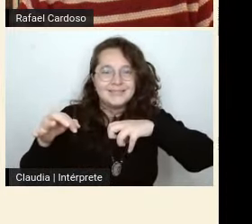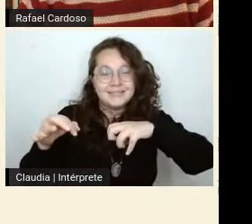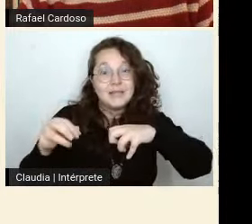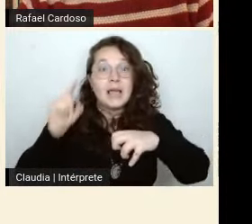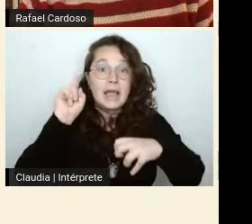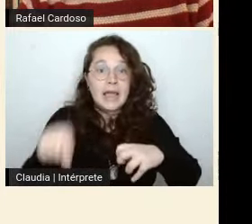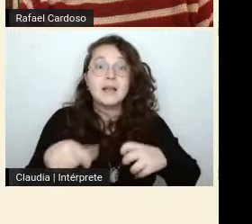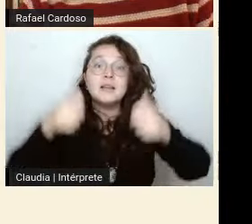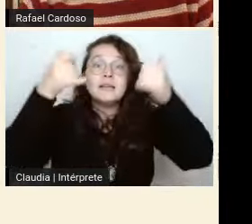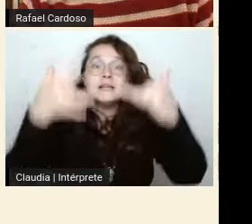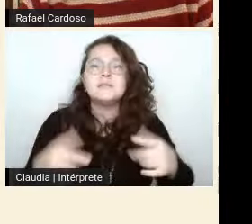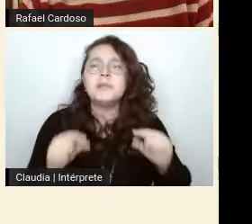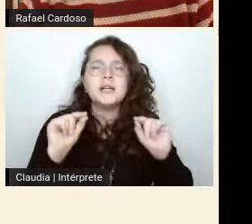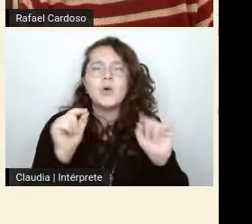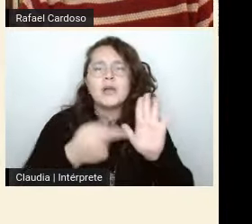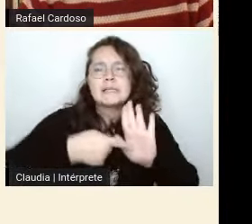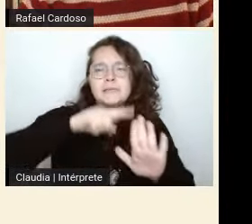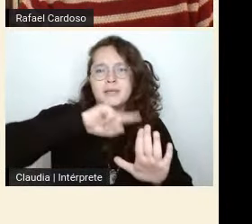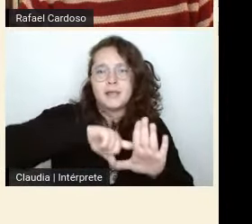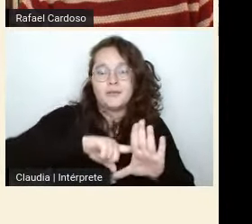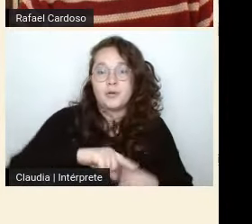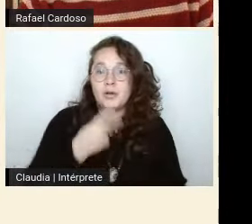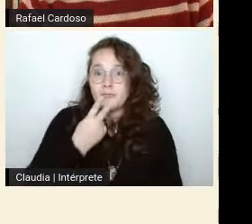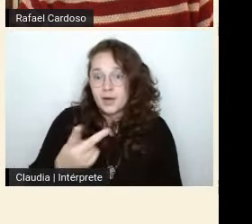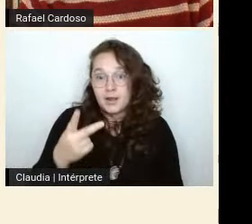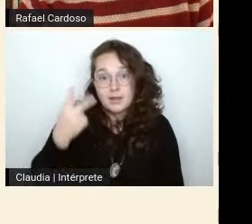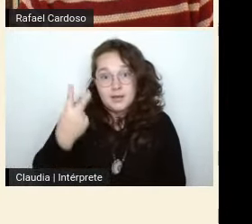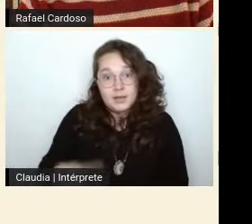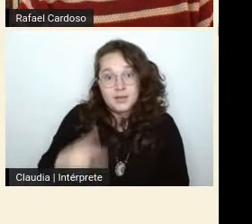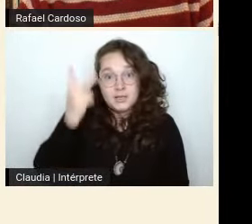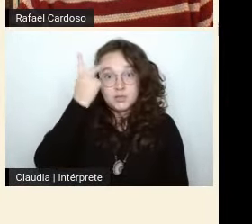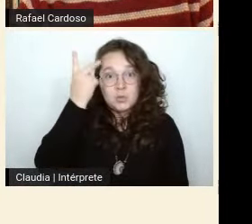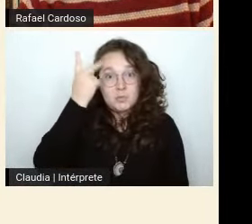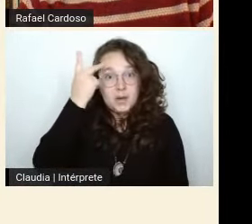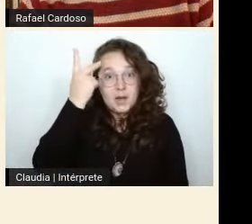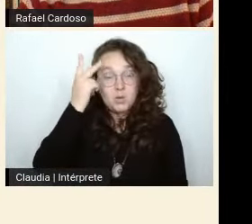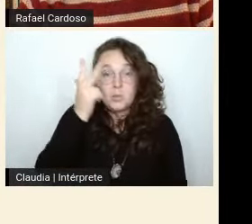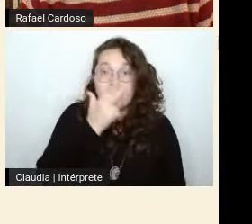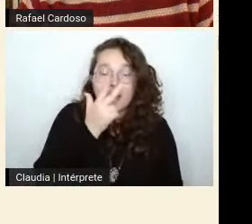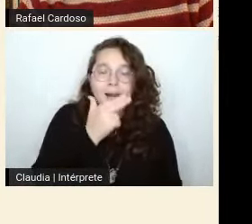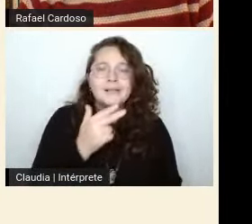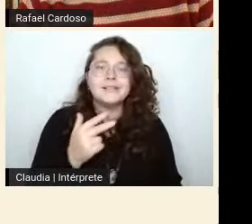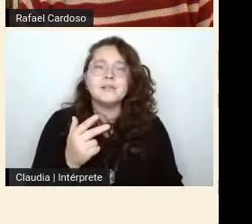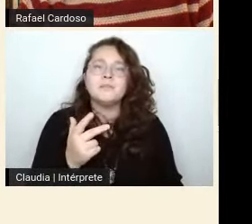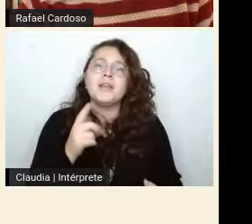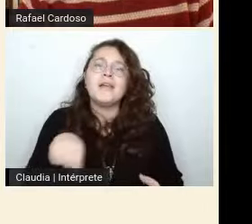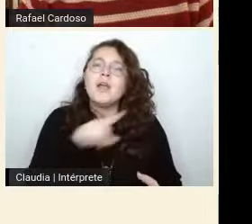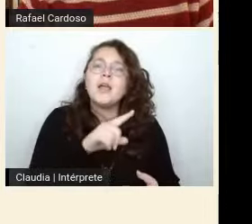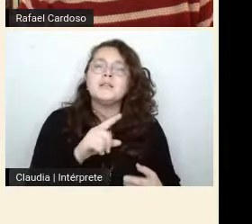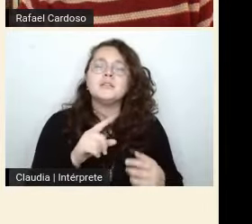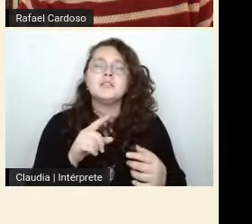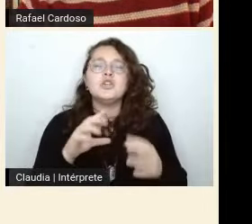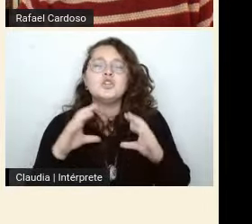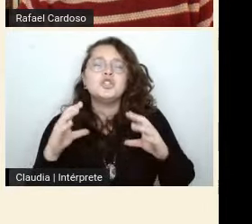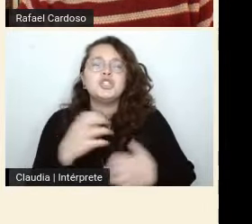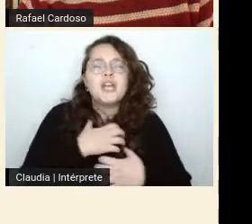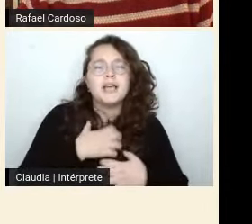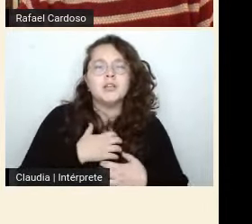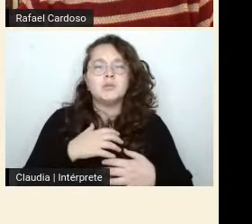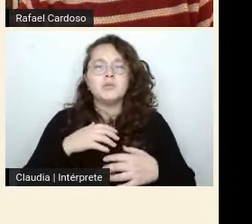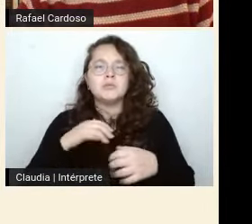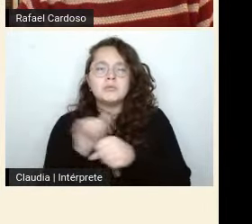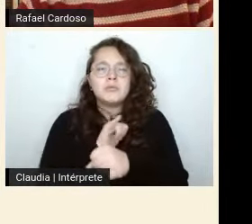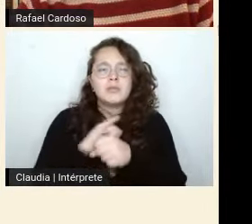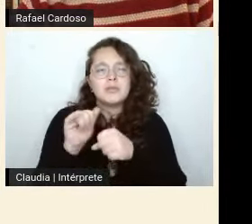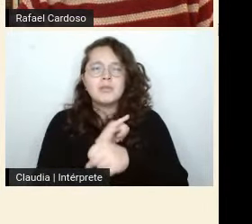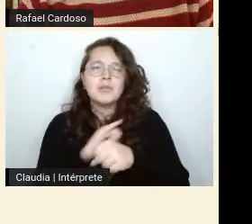chama de forças de renovação de São Paulo ao, aspas, caráter amortecedor e esperto da capital